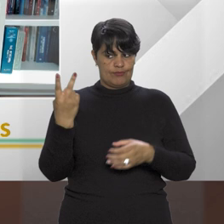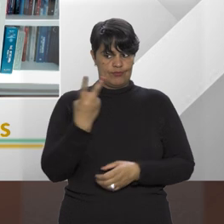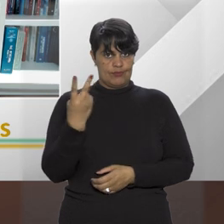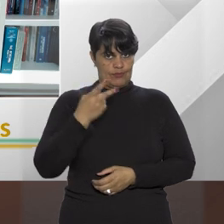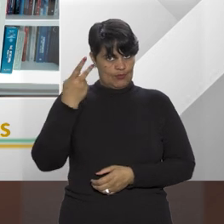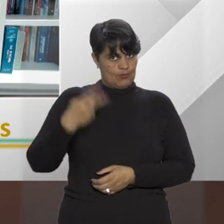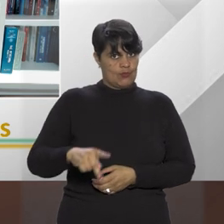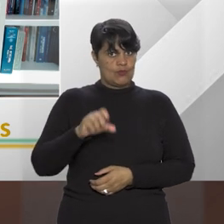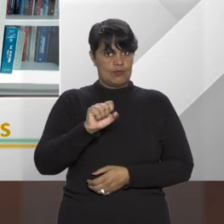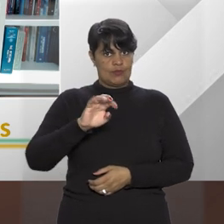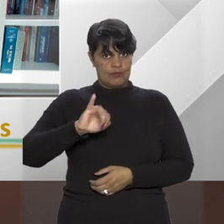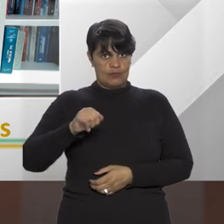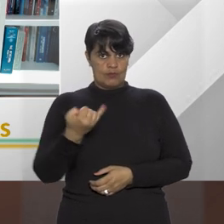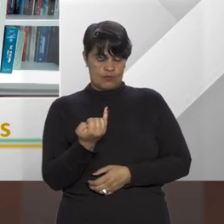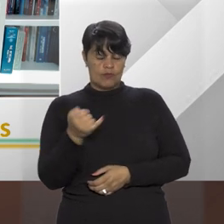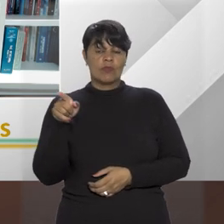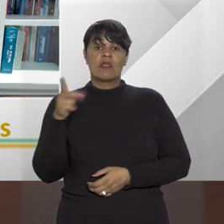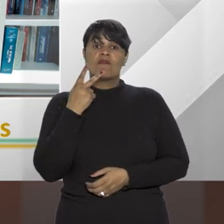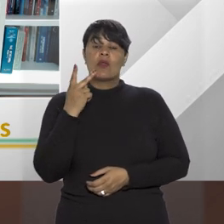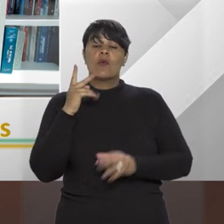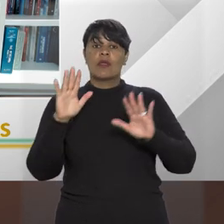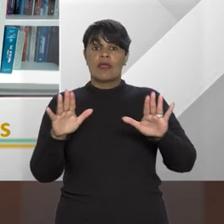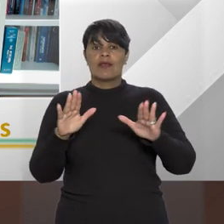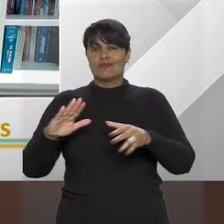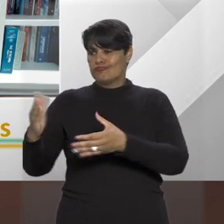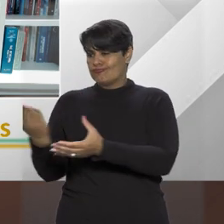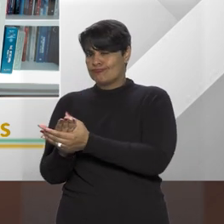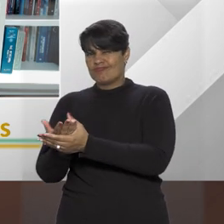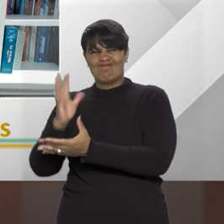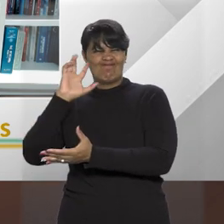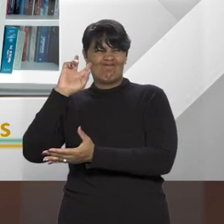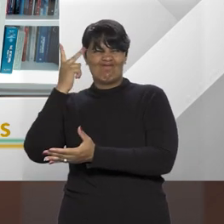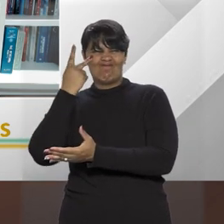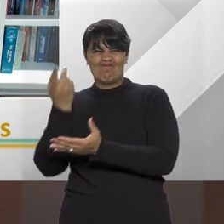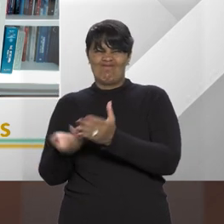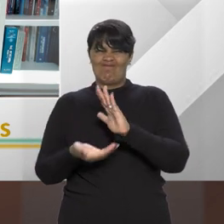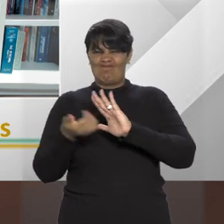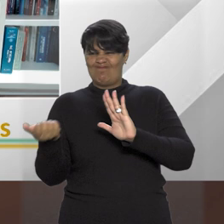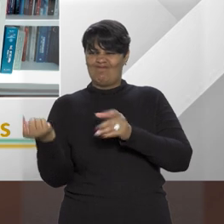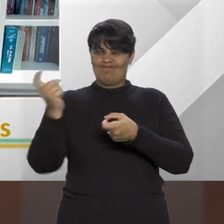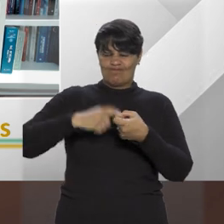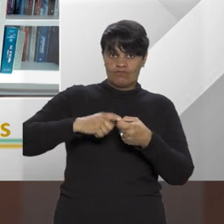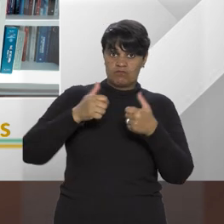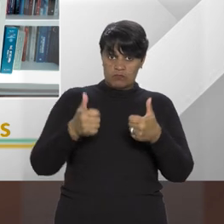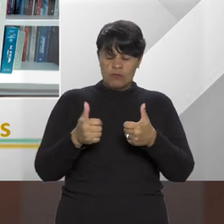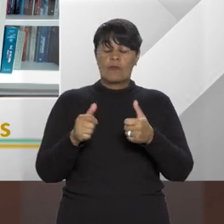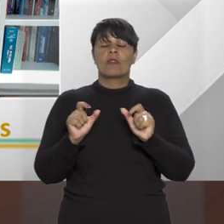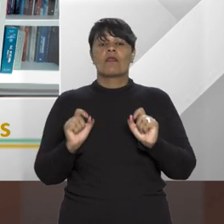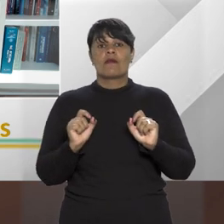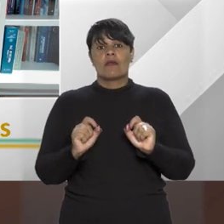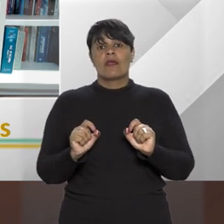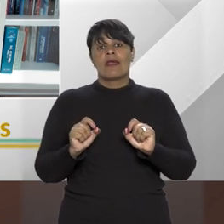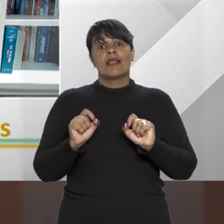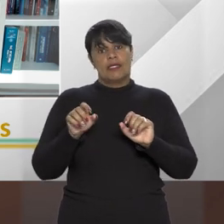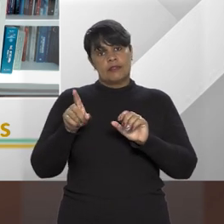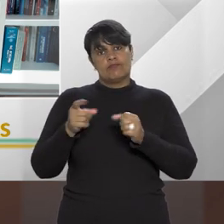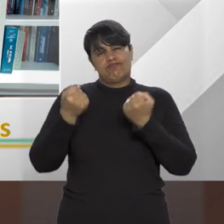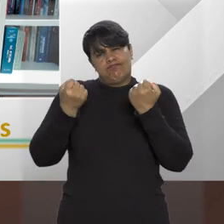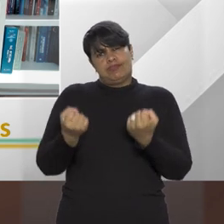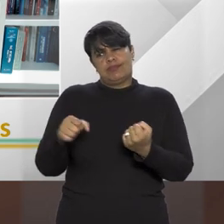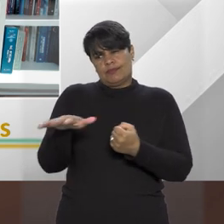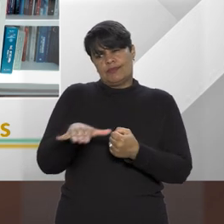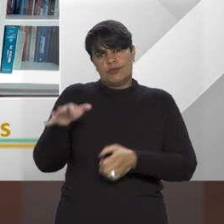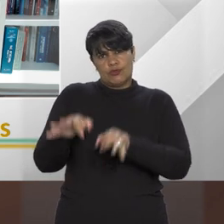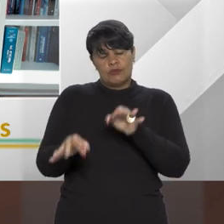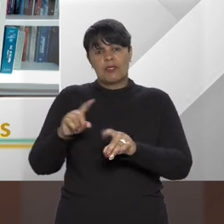esfera judiciária, óbvio, mas também pressupõe a necessidade de maior integração e controle de legalidade dos atos